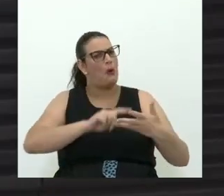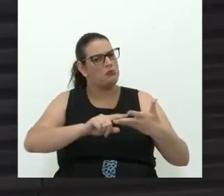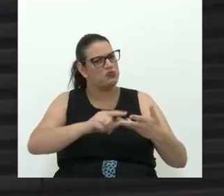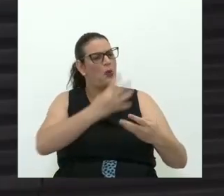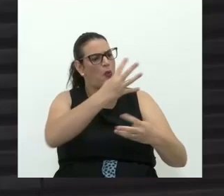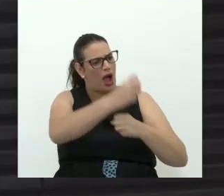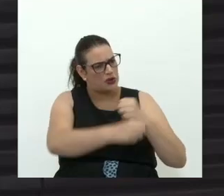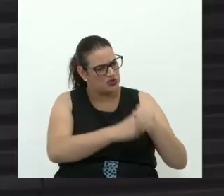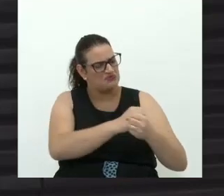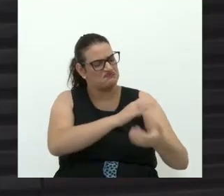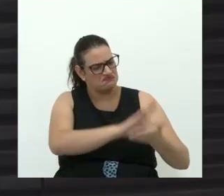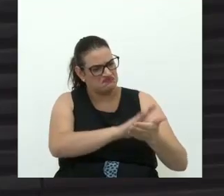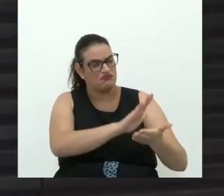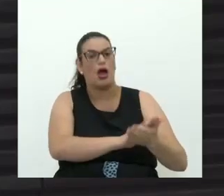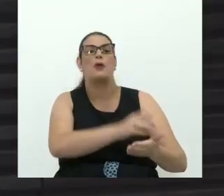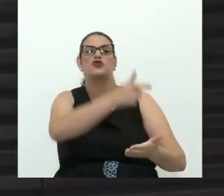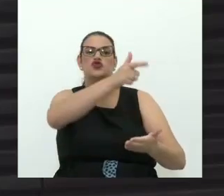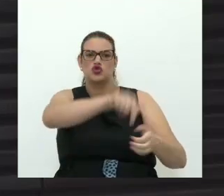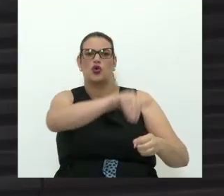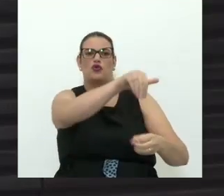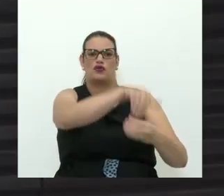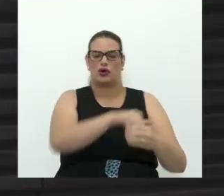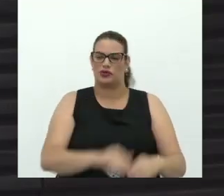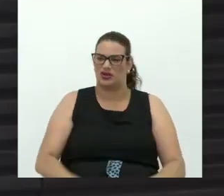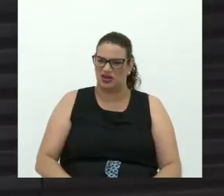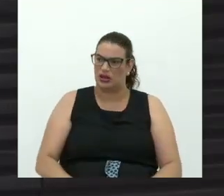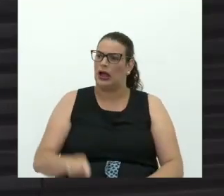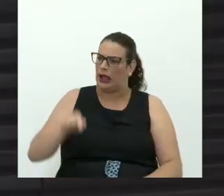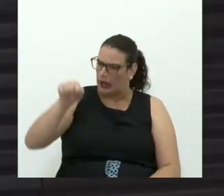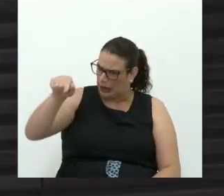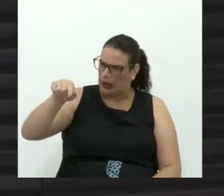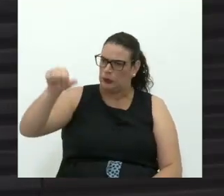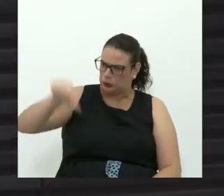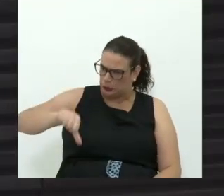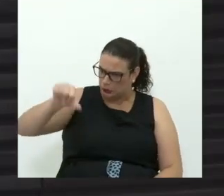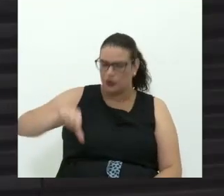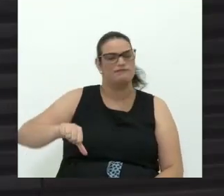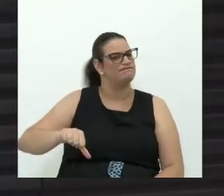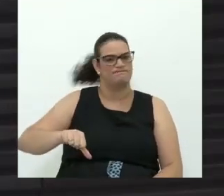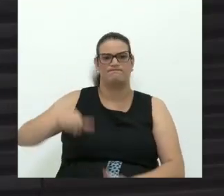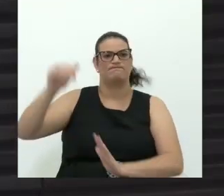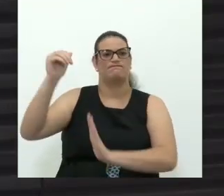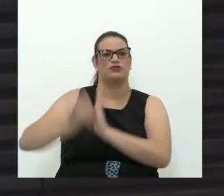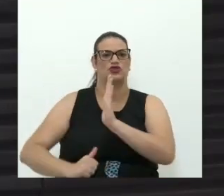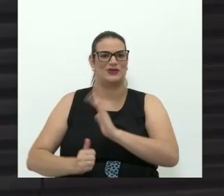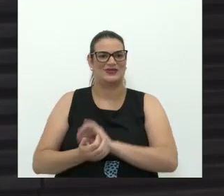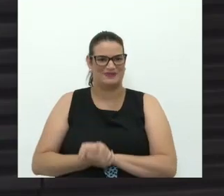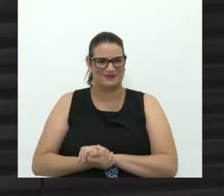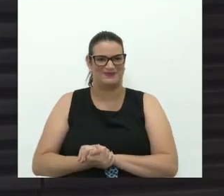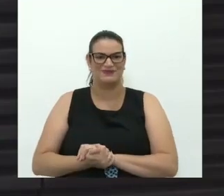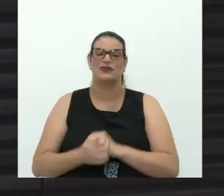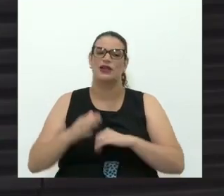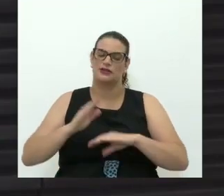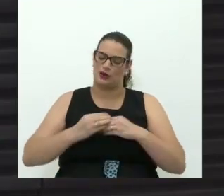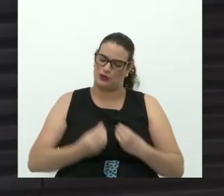gestão mas eu vou sim castigá-la tirando ela do cargo a partir do momento que ela não faz uma boa